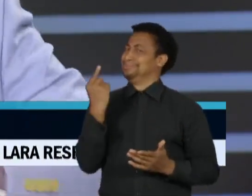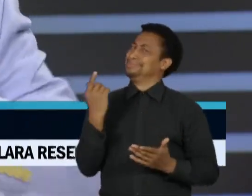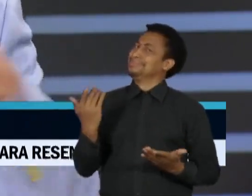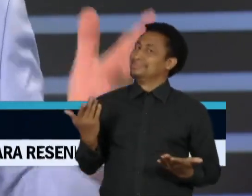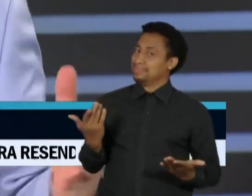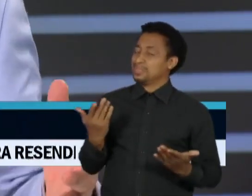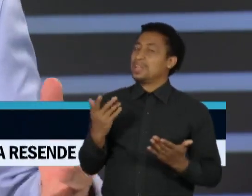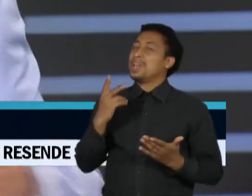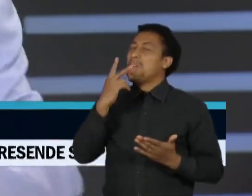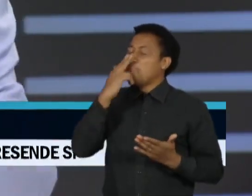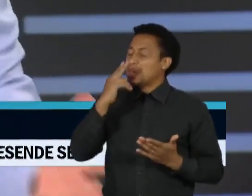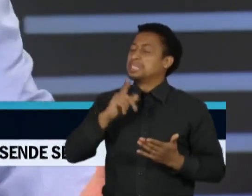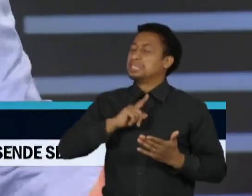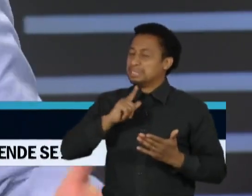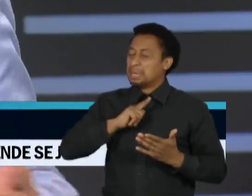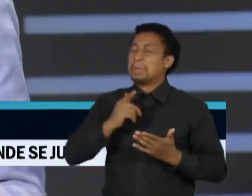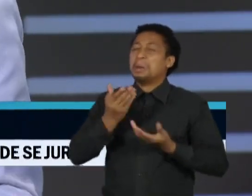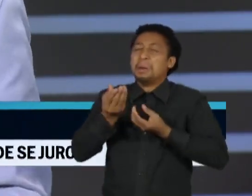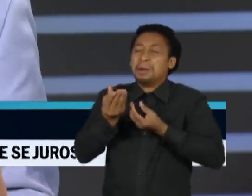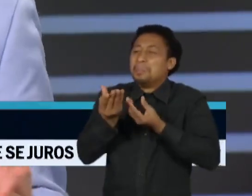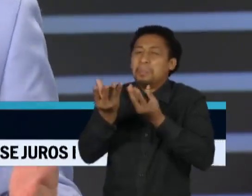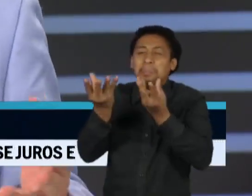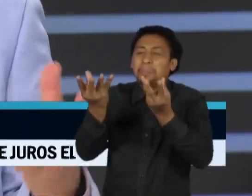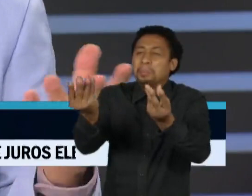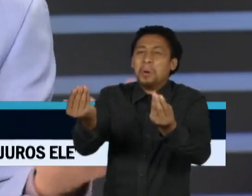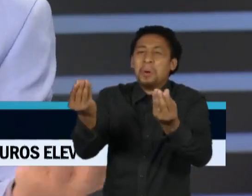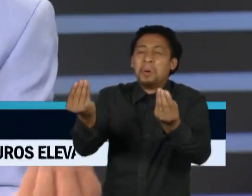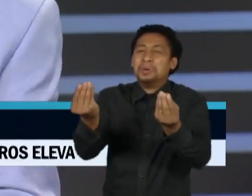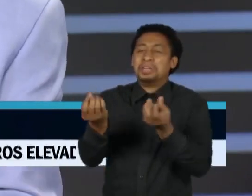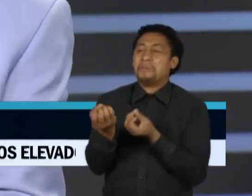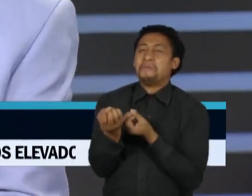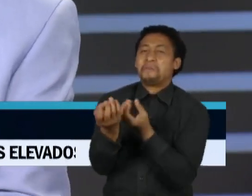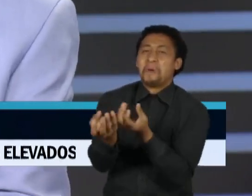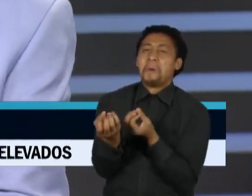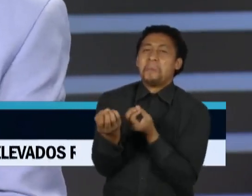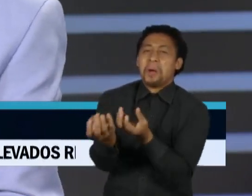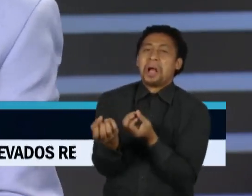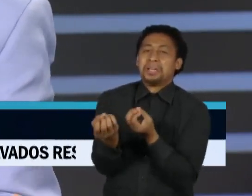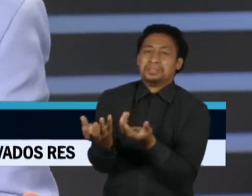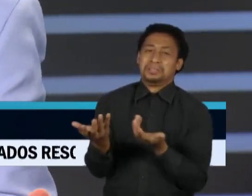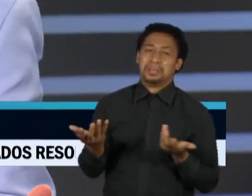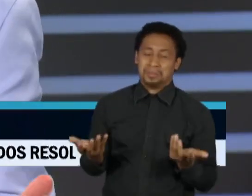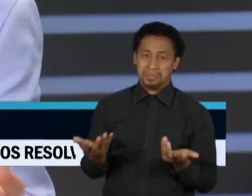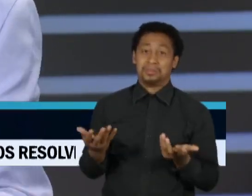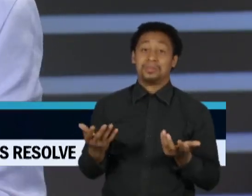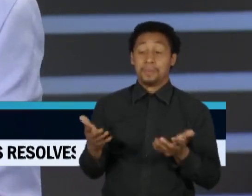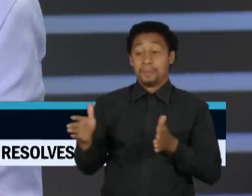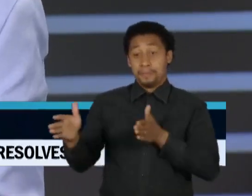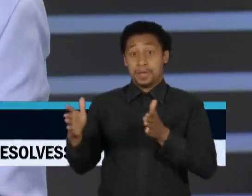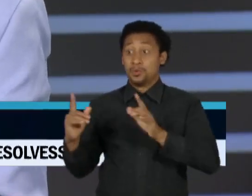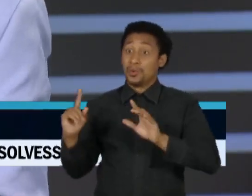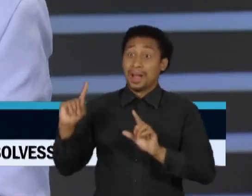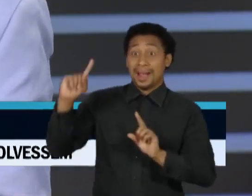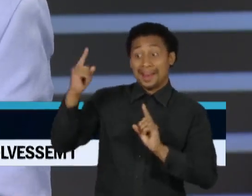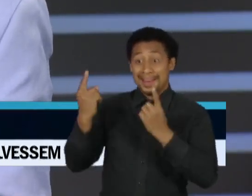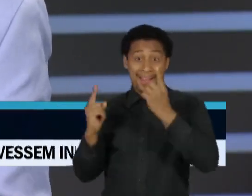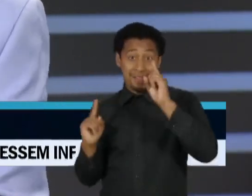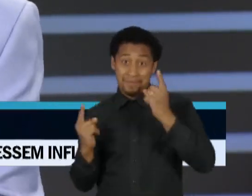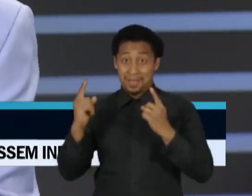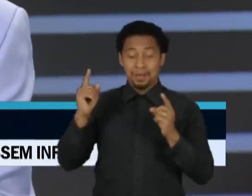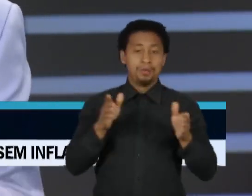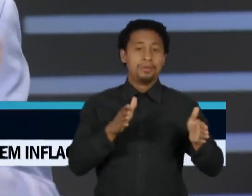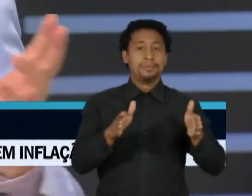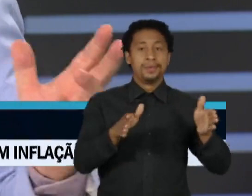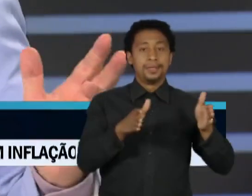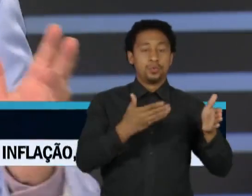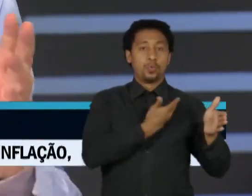Vácuo, mas cheio de notícia, como nós vamos comentar aqui hoje, entre o início de governo e o carnaval, que é um momento realmente que